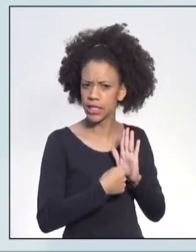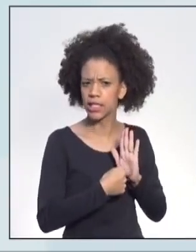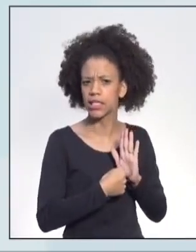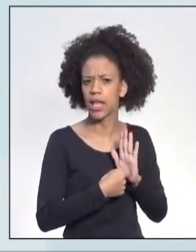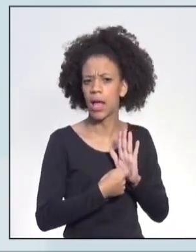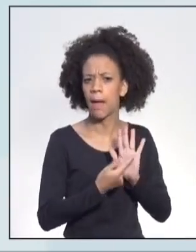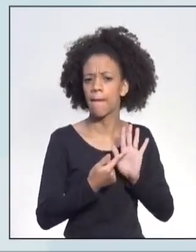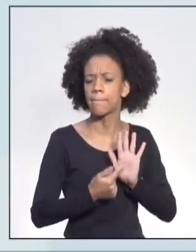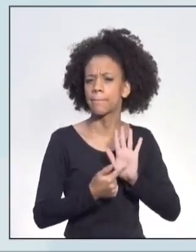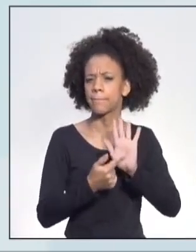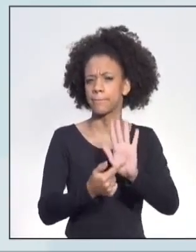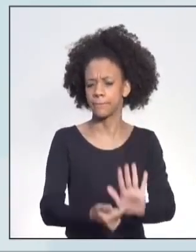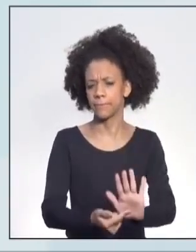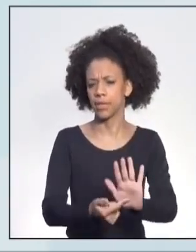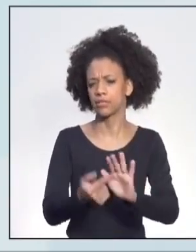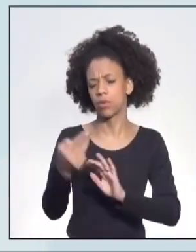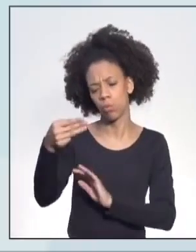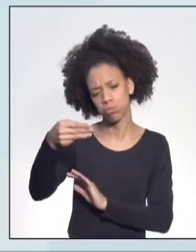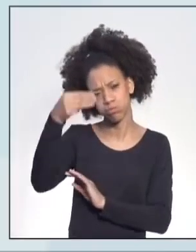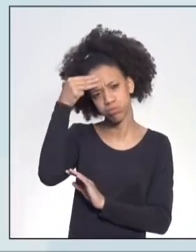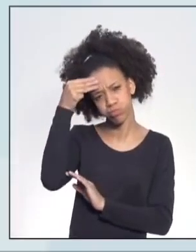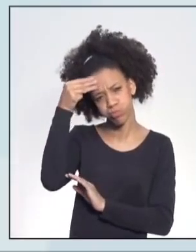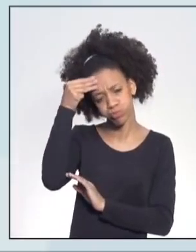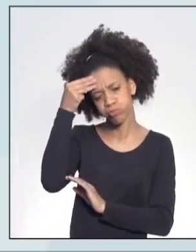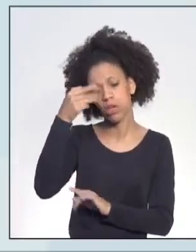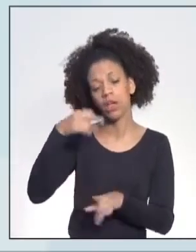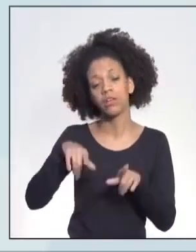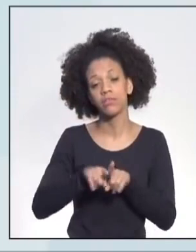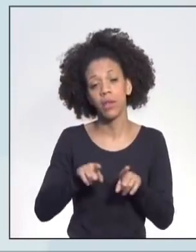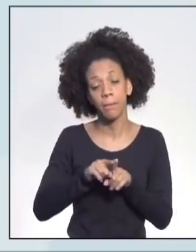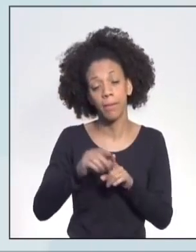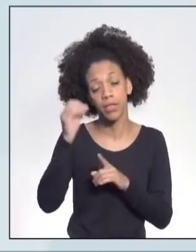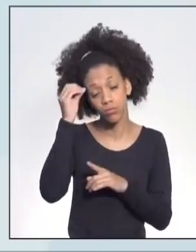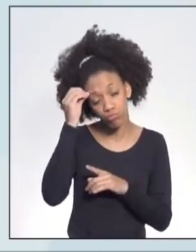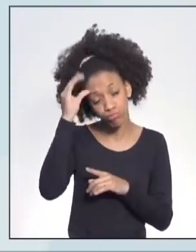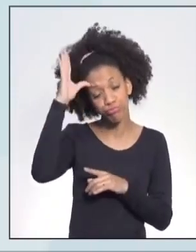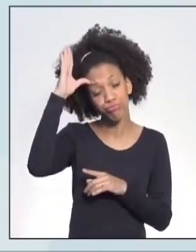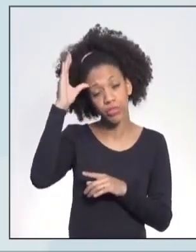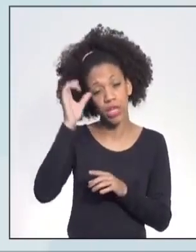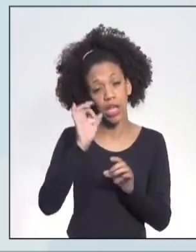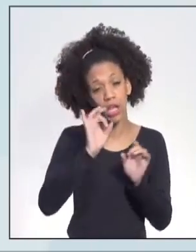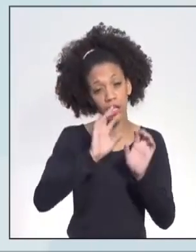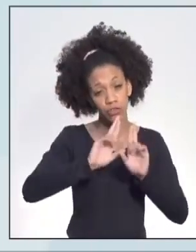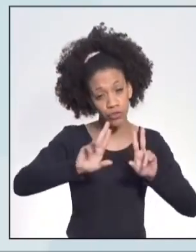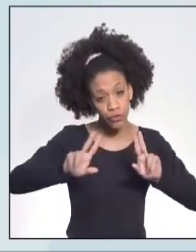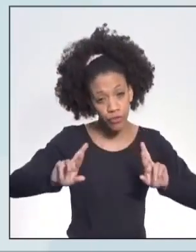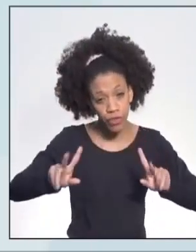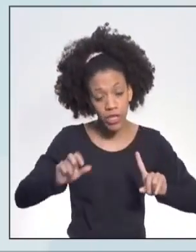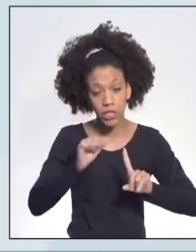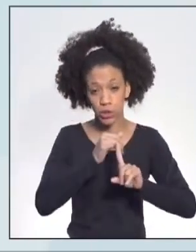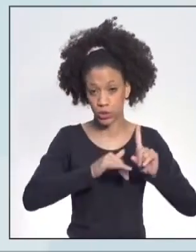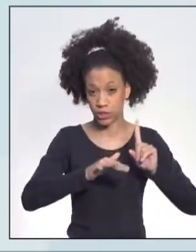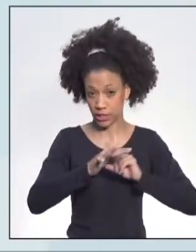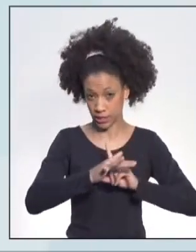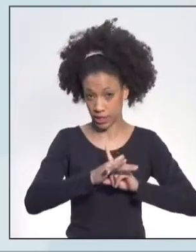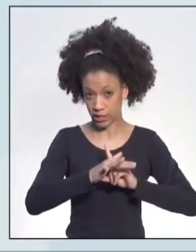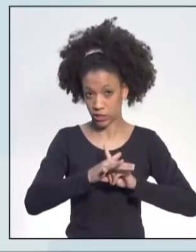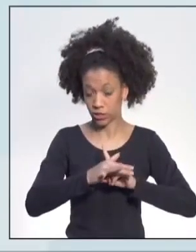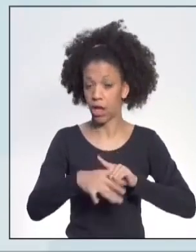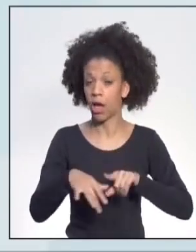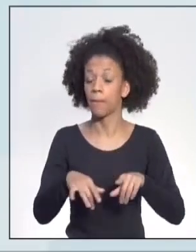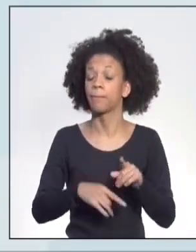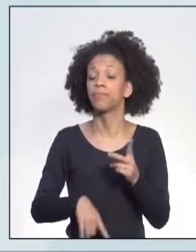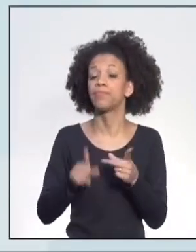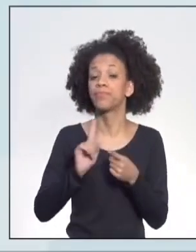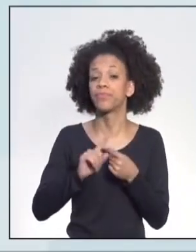a transmissão da memória e do conhecimento nas diferentes sociedades antigas, como na